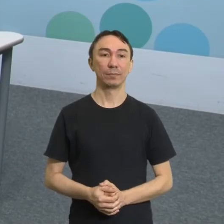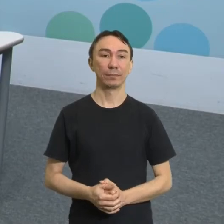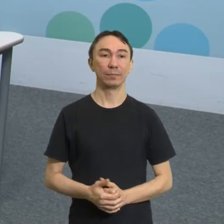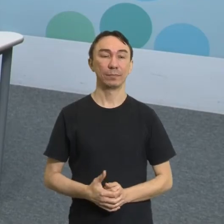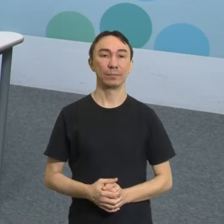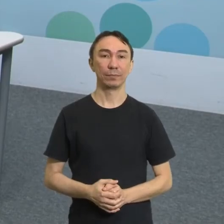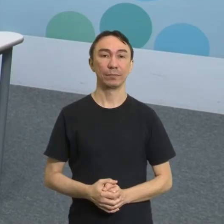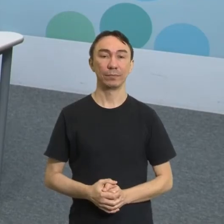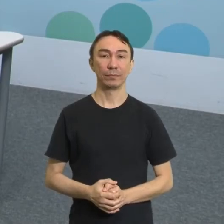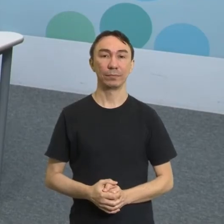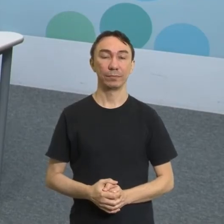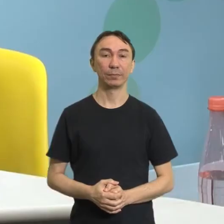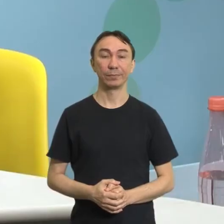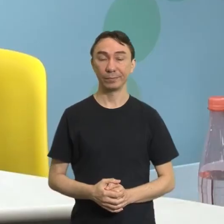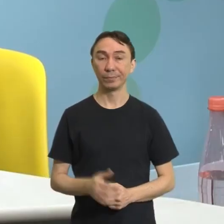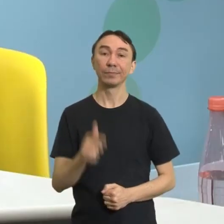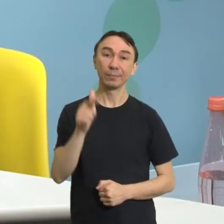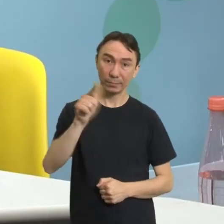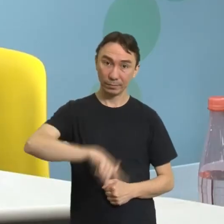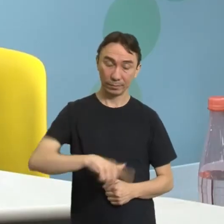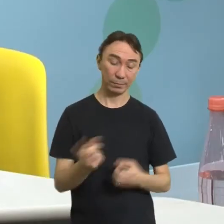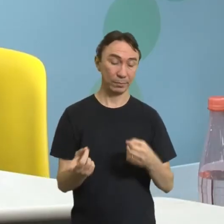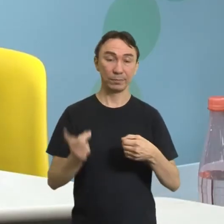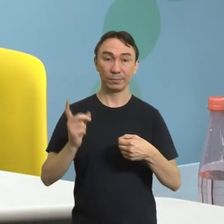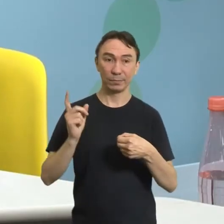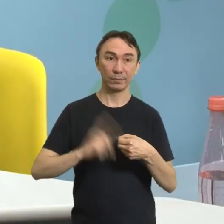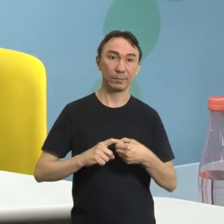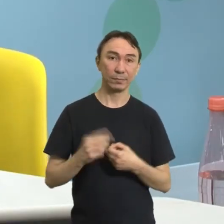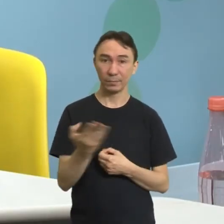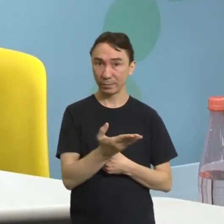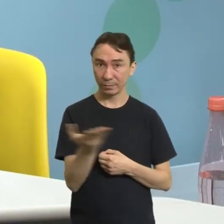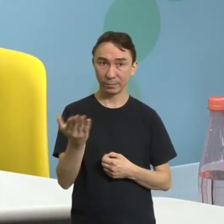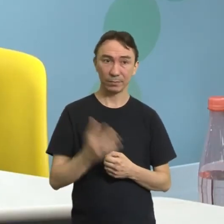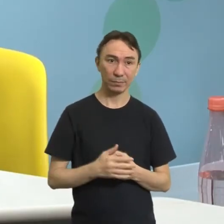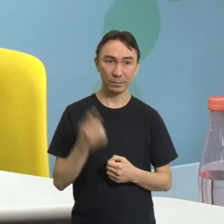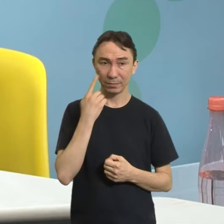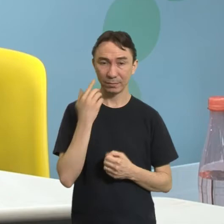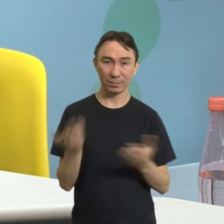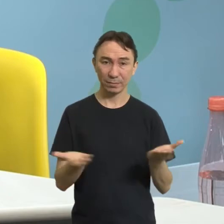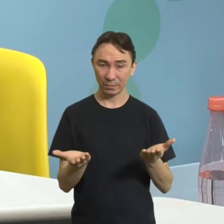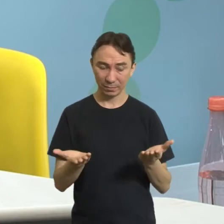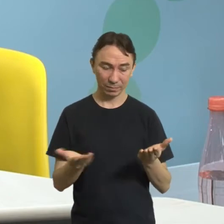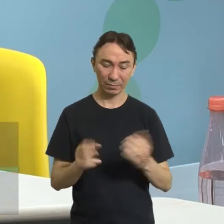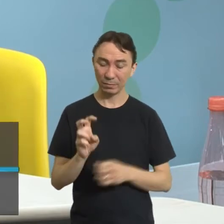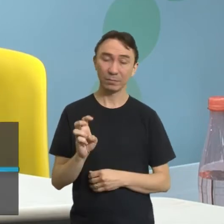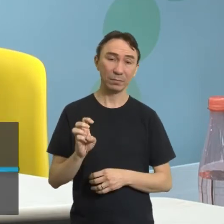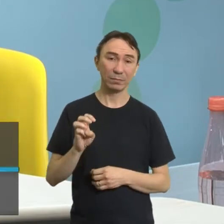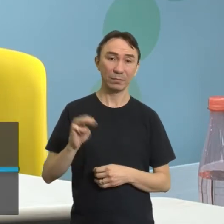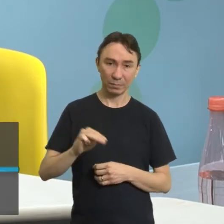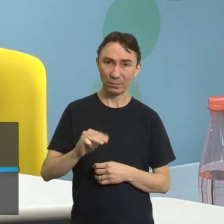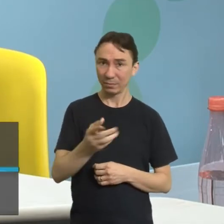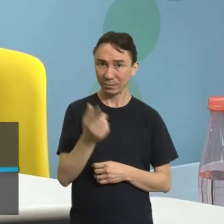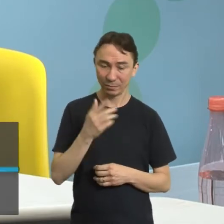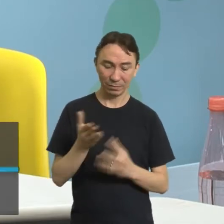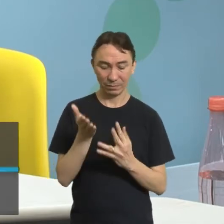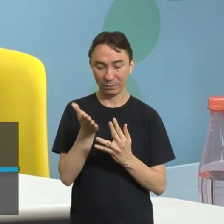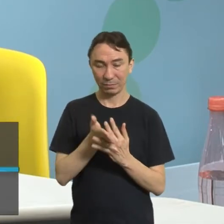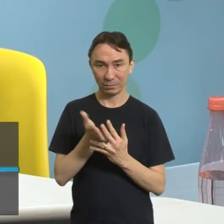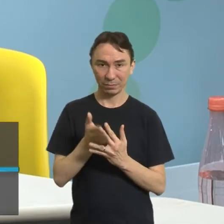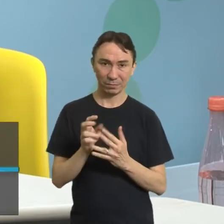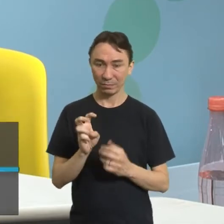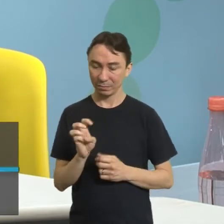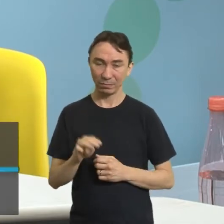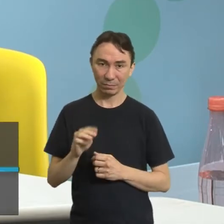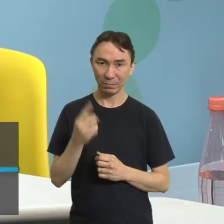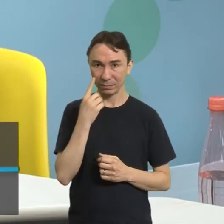Olá, professores, bem-vindos novamente. Espero que vocês tenham dado uma esticada aí nesses 5 minutinhos de intervalo, né?